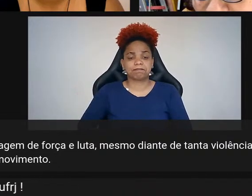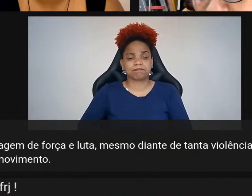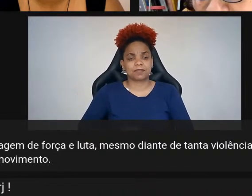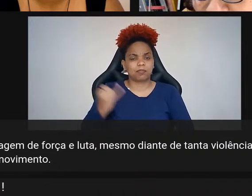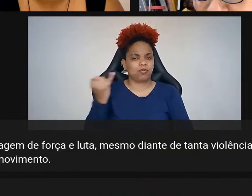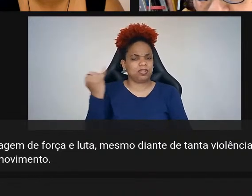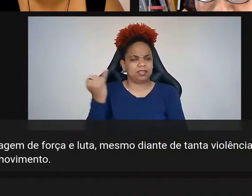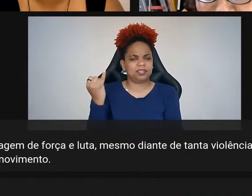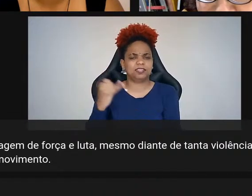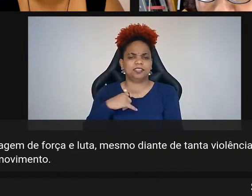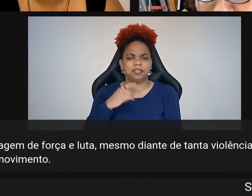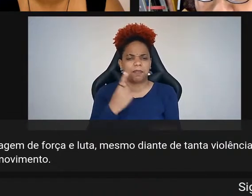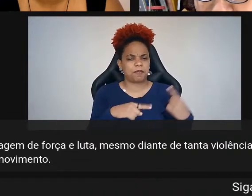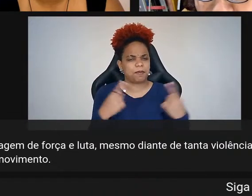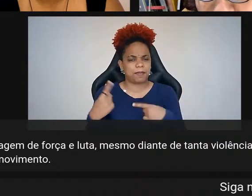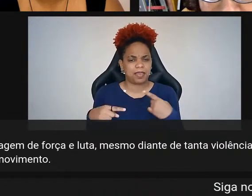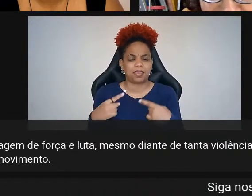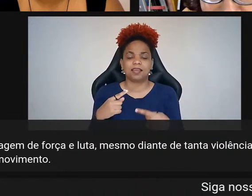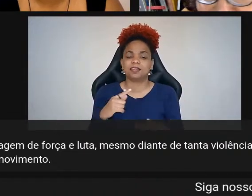preciso ver a partir